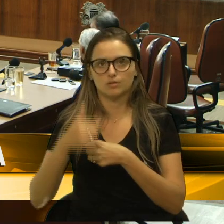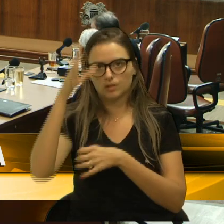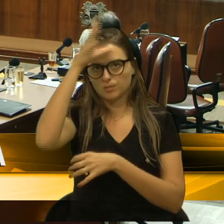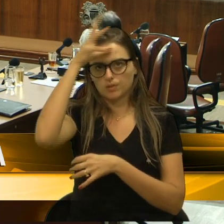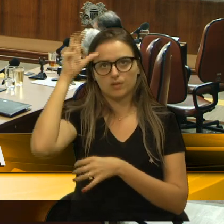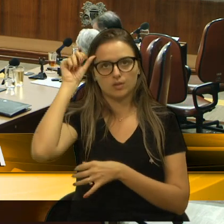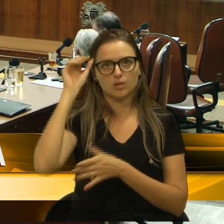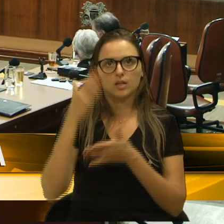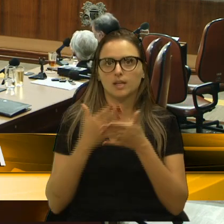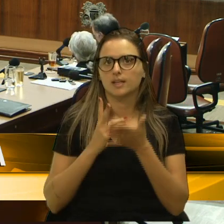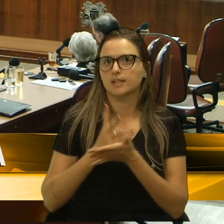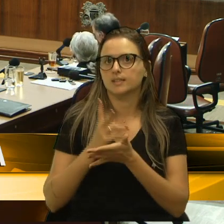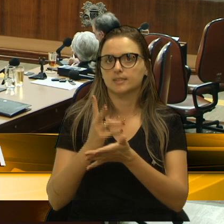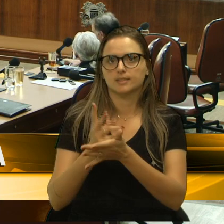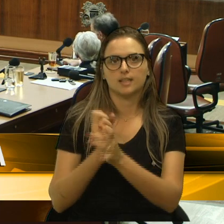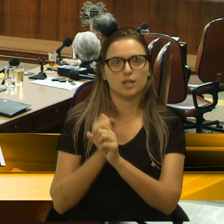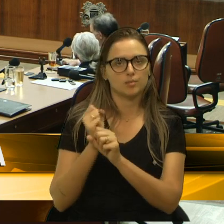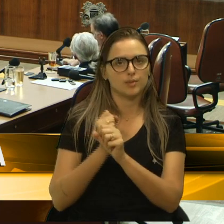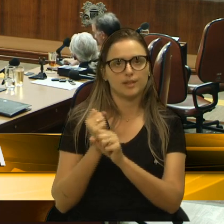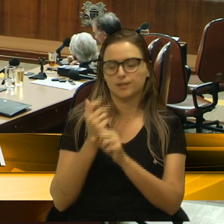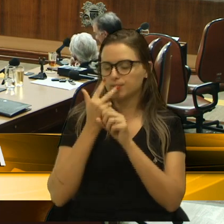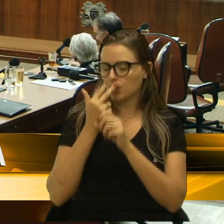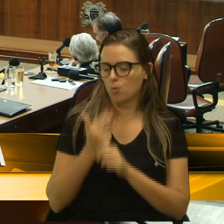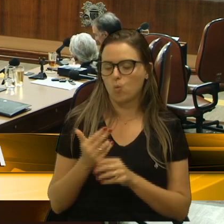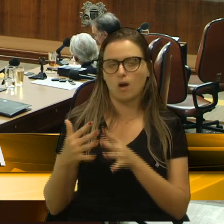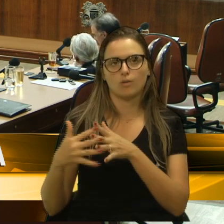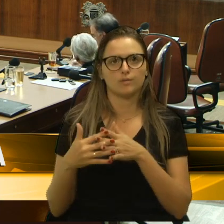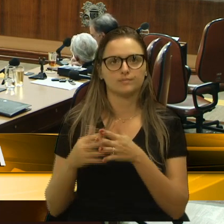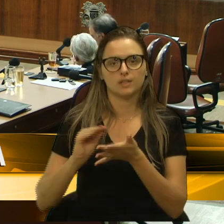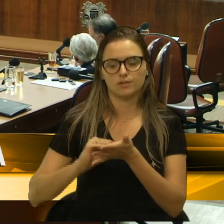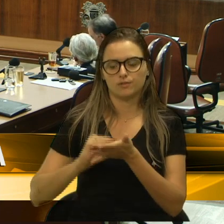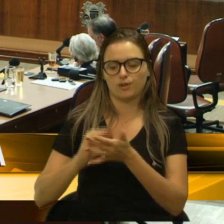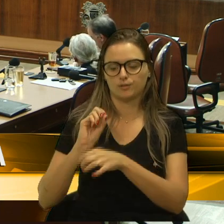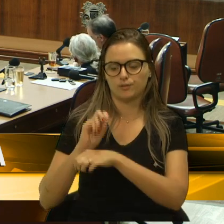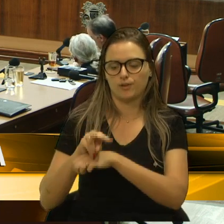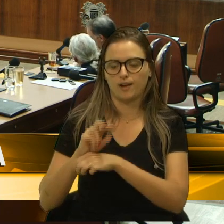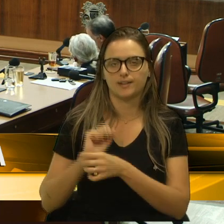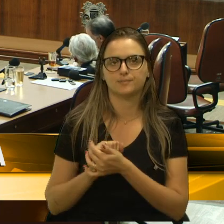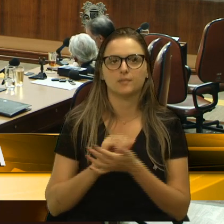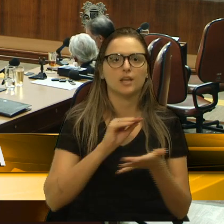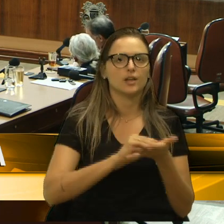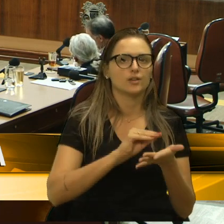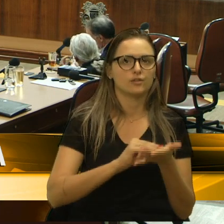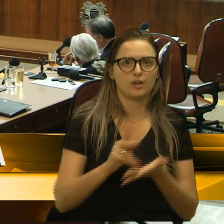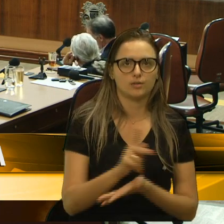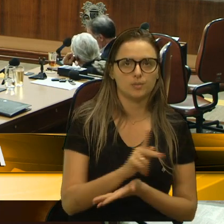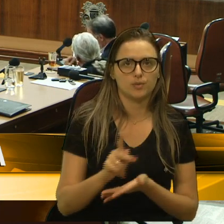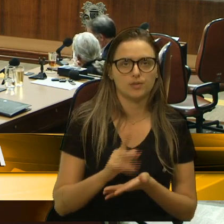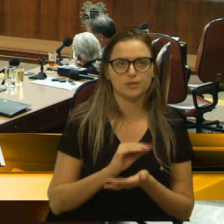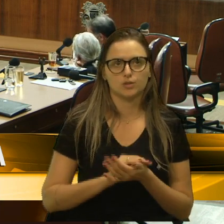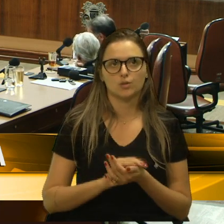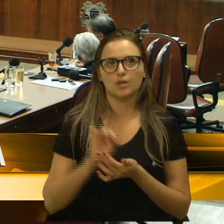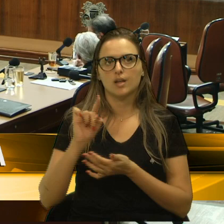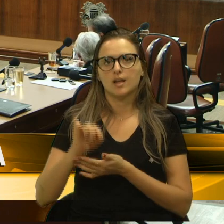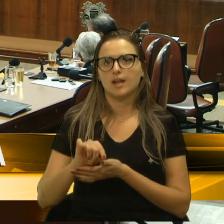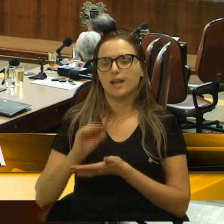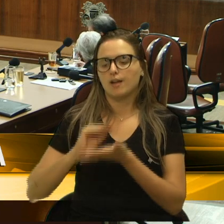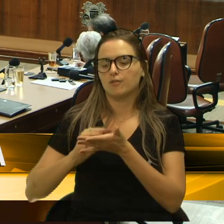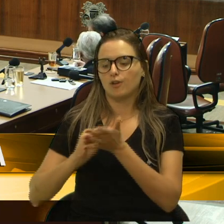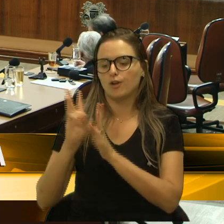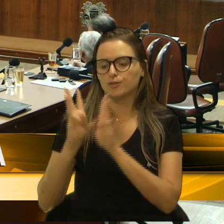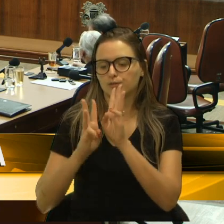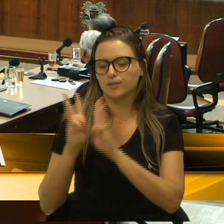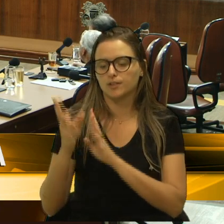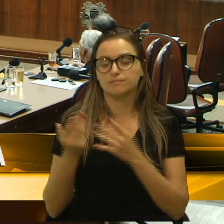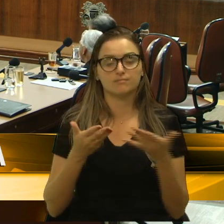todo ano é a mesma confusão. É falta de vagas, é falta de professores, é confusão no transporte. E agora